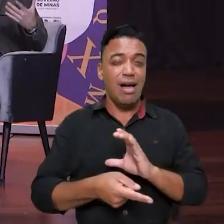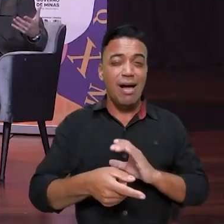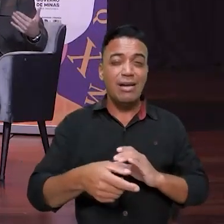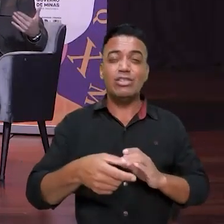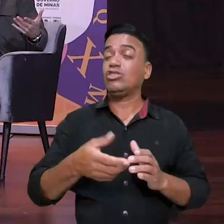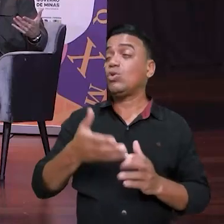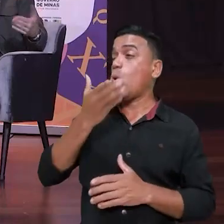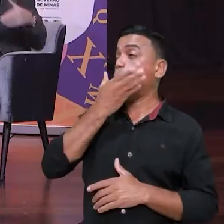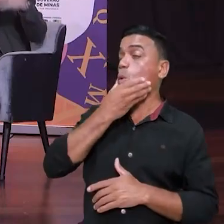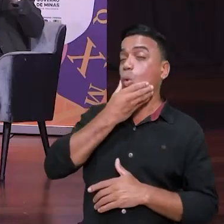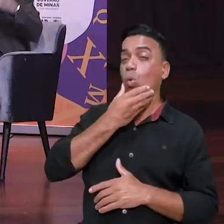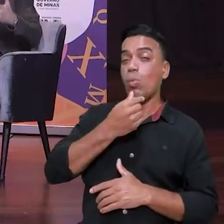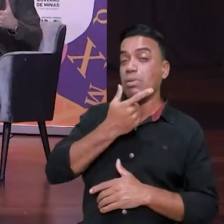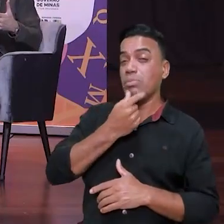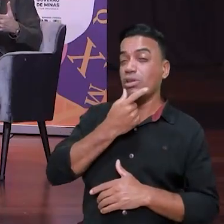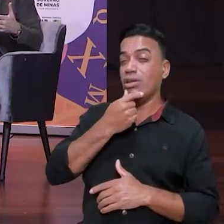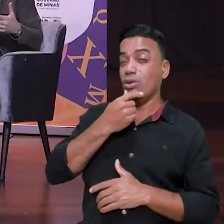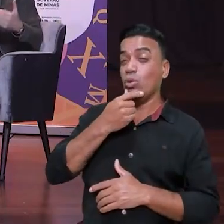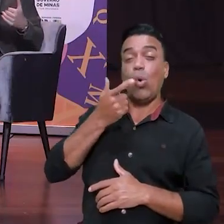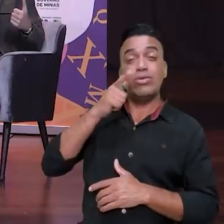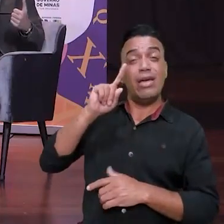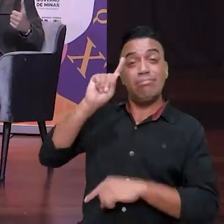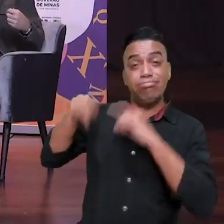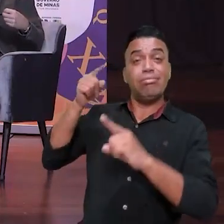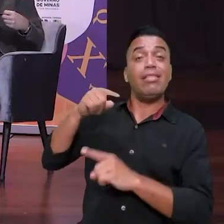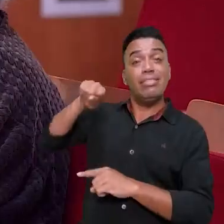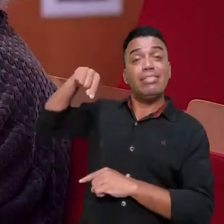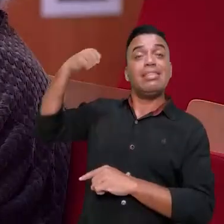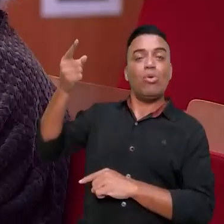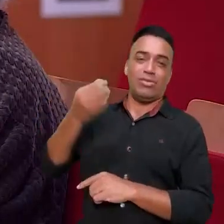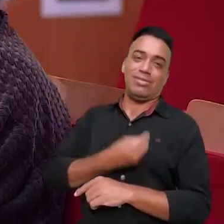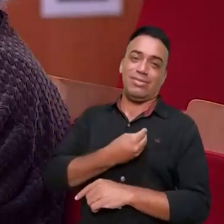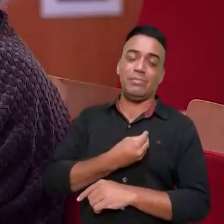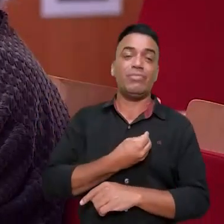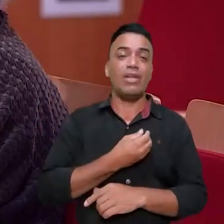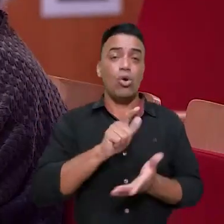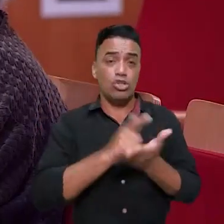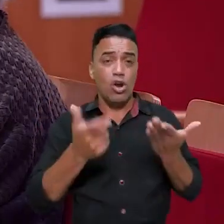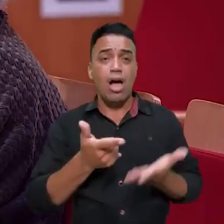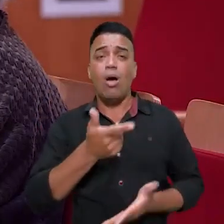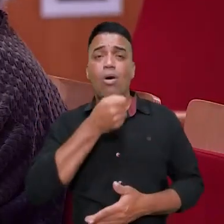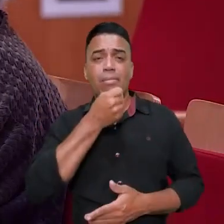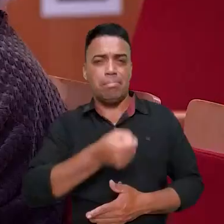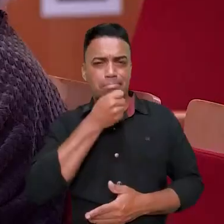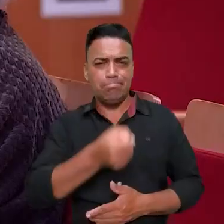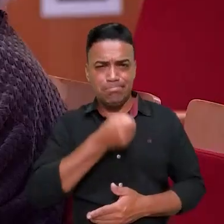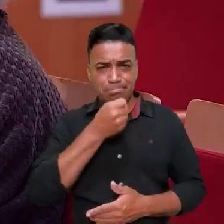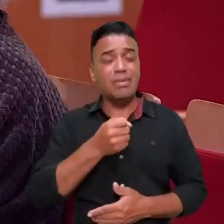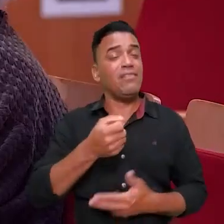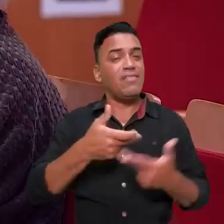são alcançadas pelos meninos, talvez muito mais tarde. Como repórter, me impressionava muito muitas das